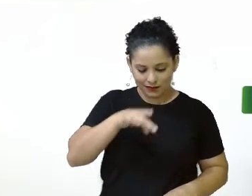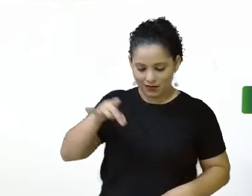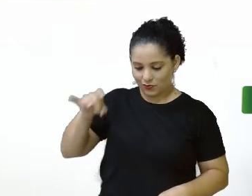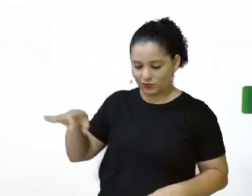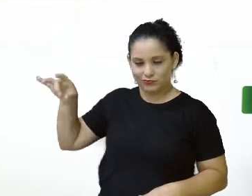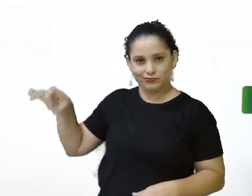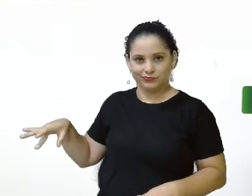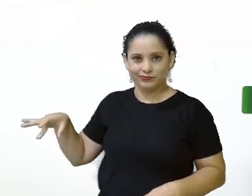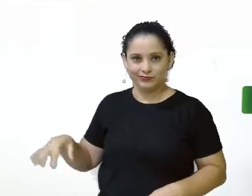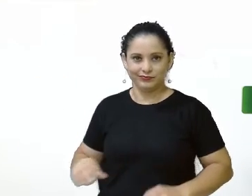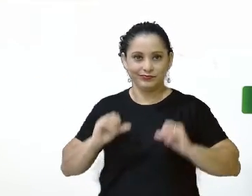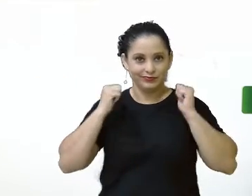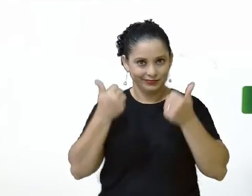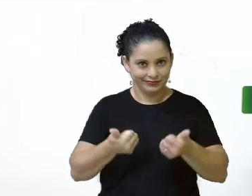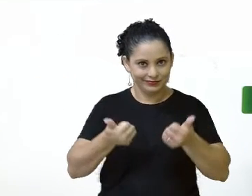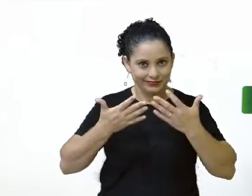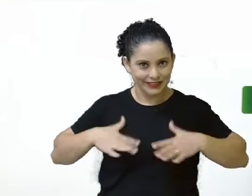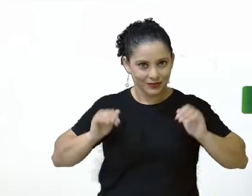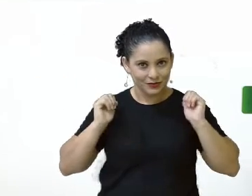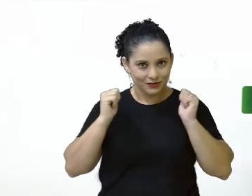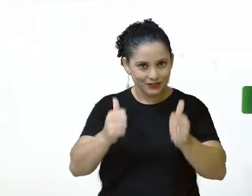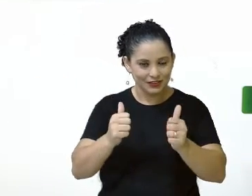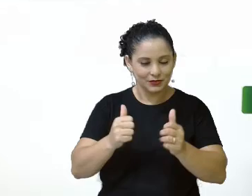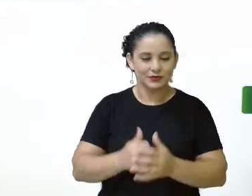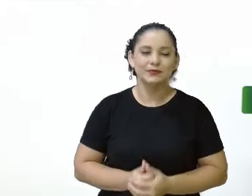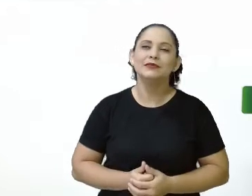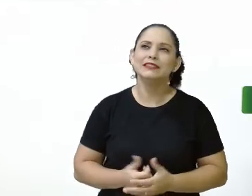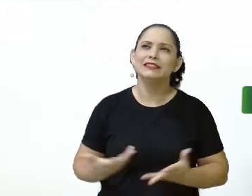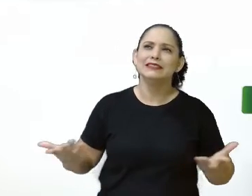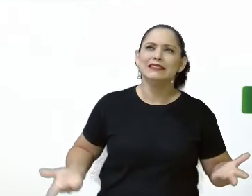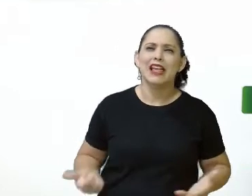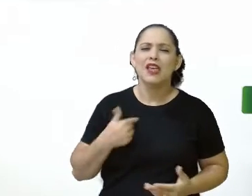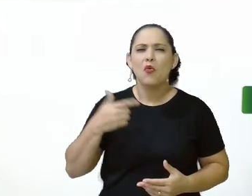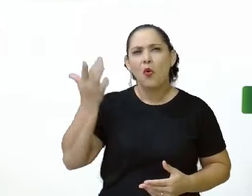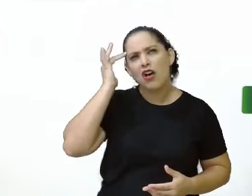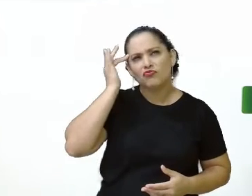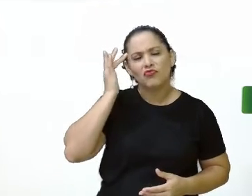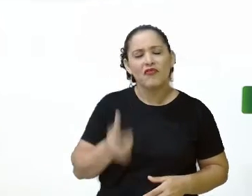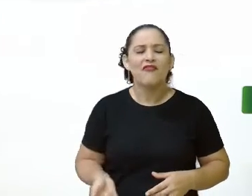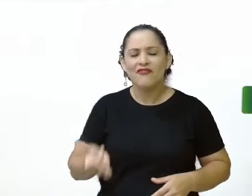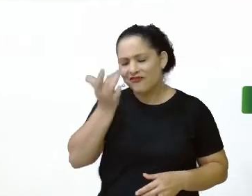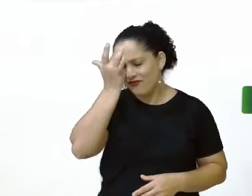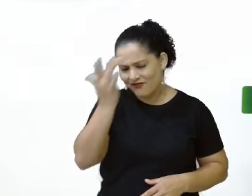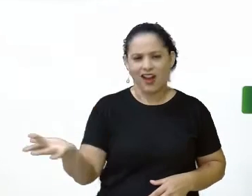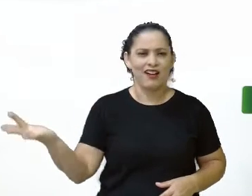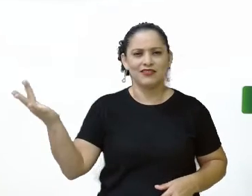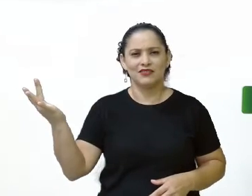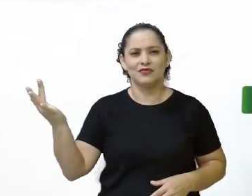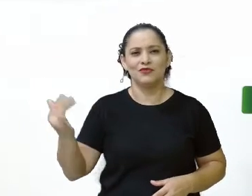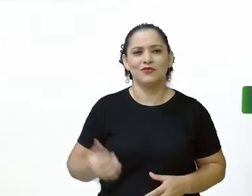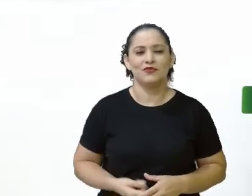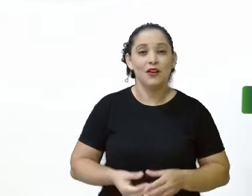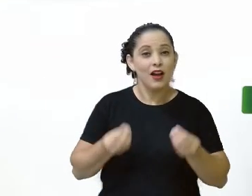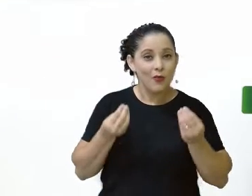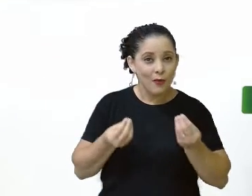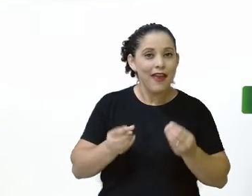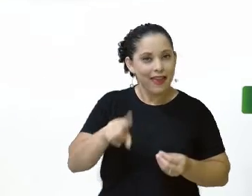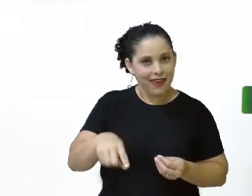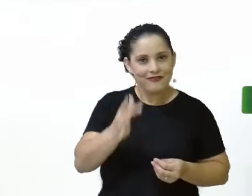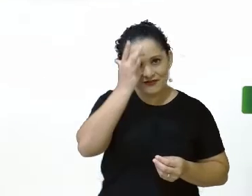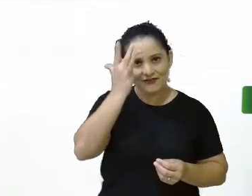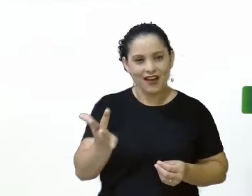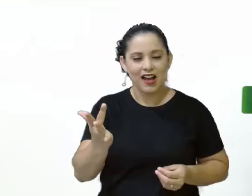cesta. Tranquilo até aí? Professora, eu achei muito fácil isso. E é fácil, a gente só precisa parar